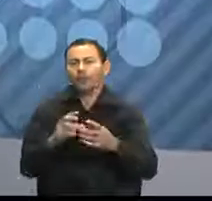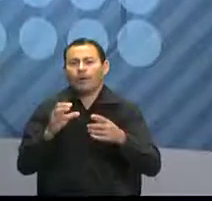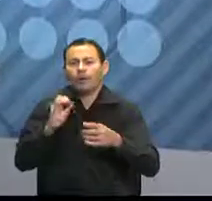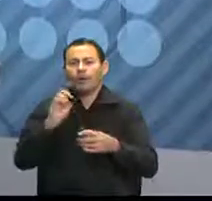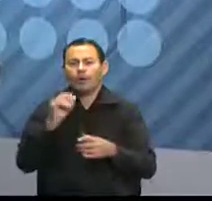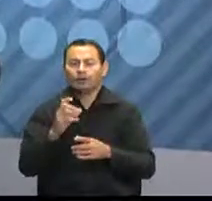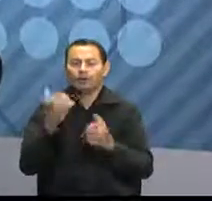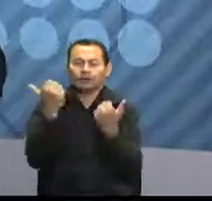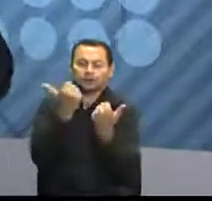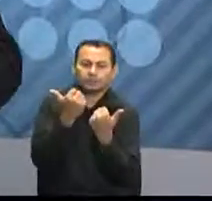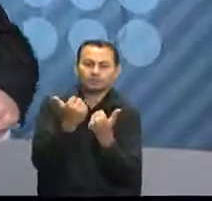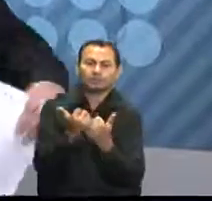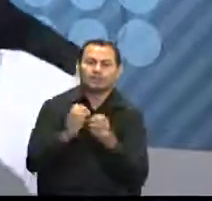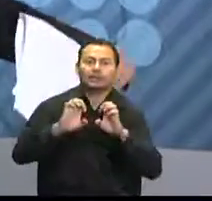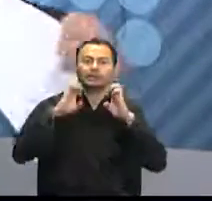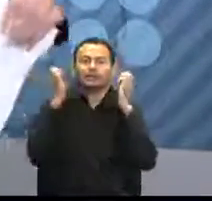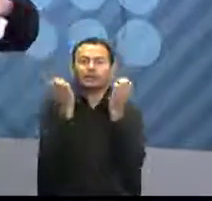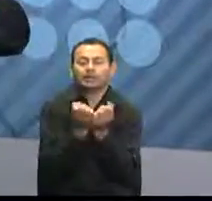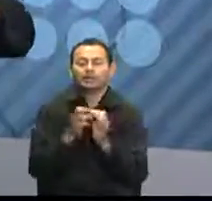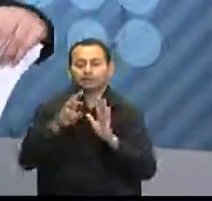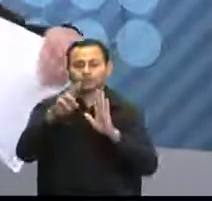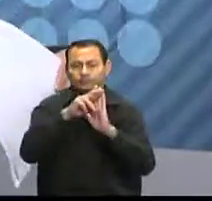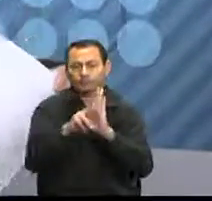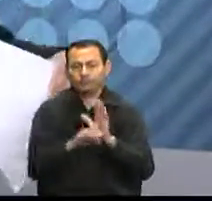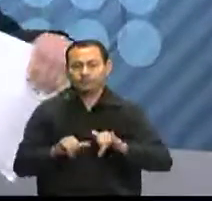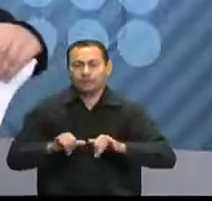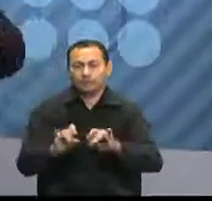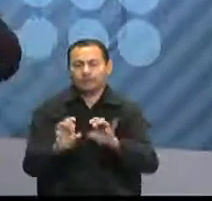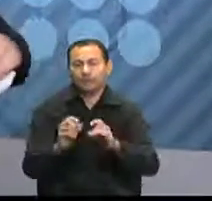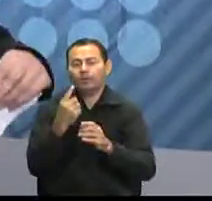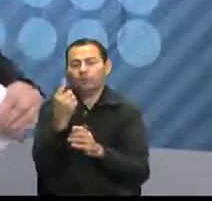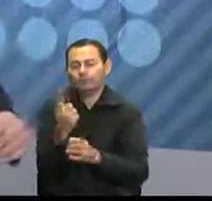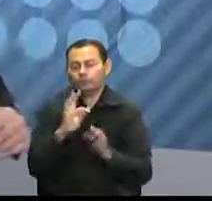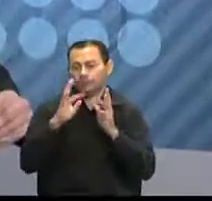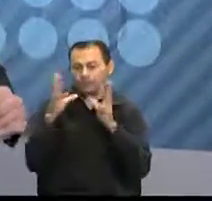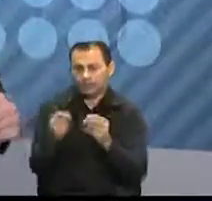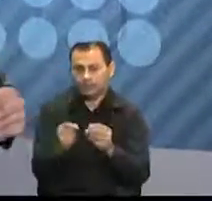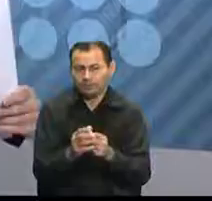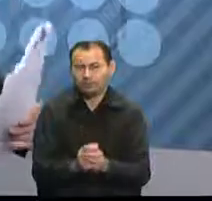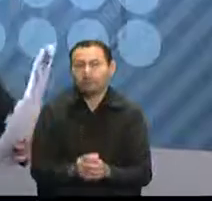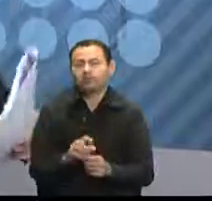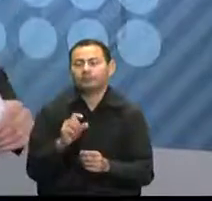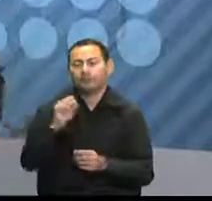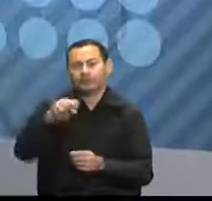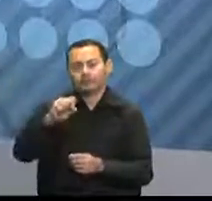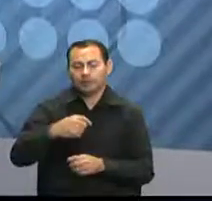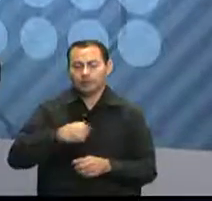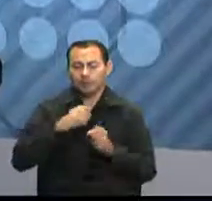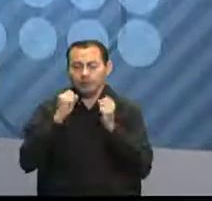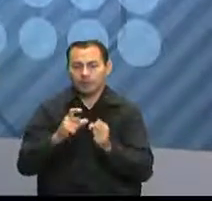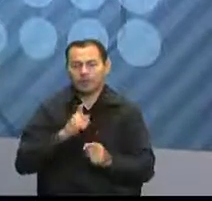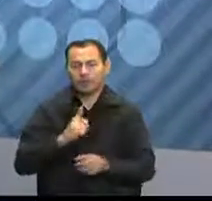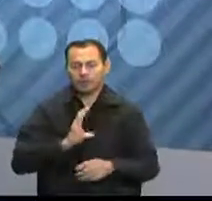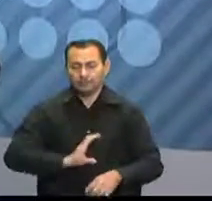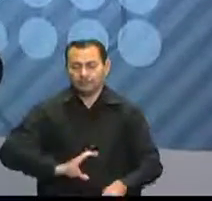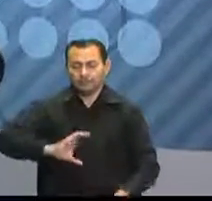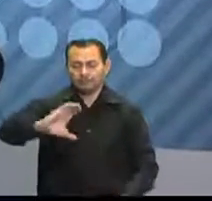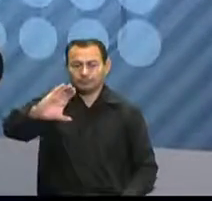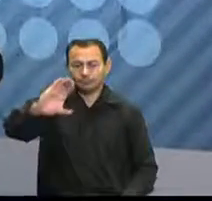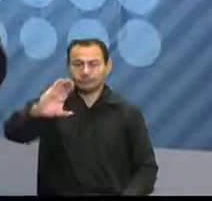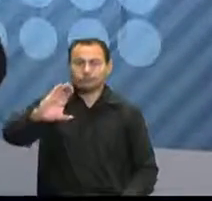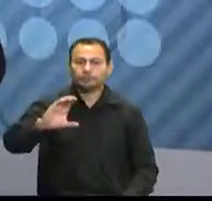e entidades que vão regular esse sistema como um todo para que assim eu possa ter a confiança